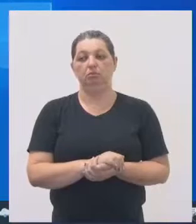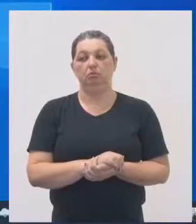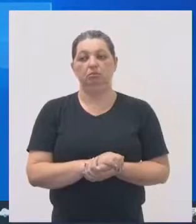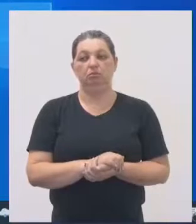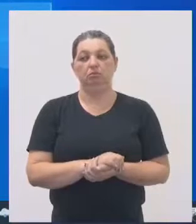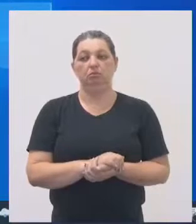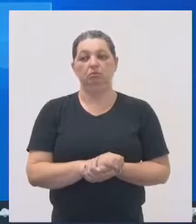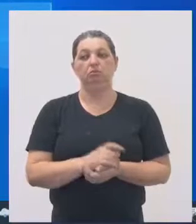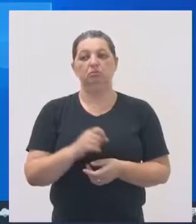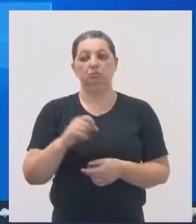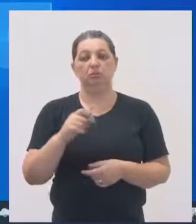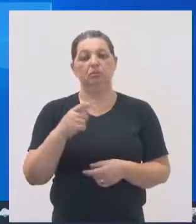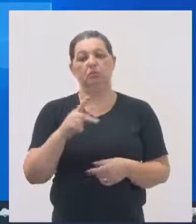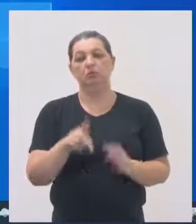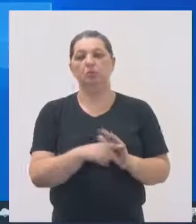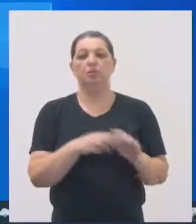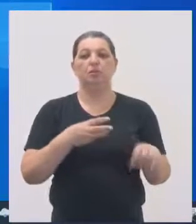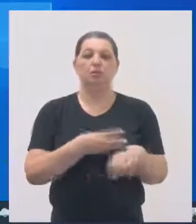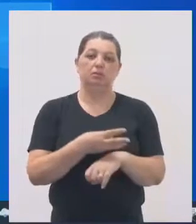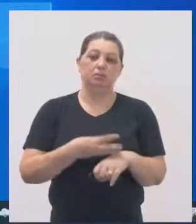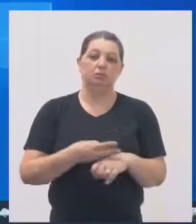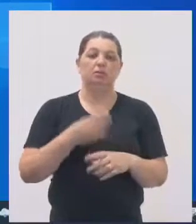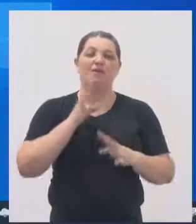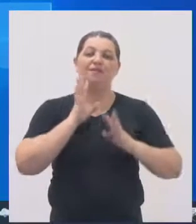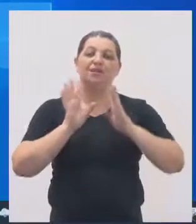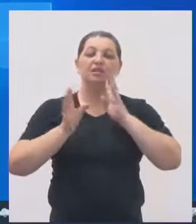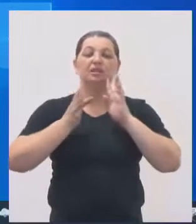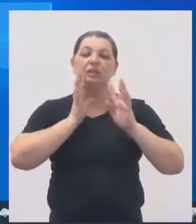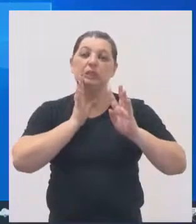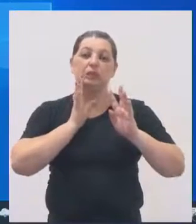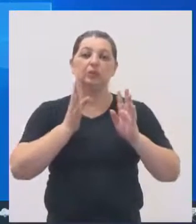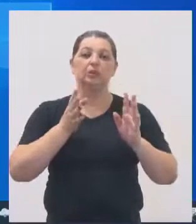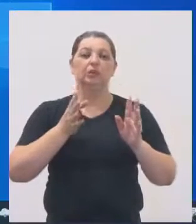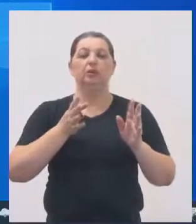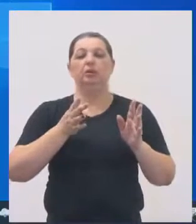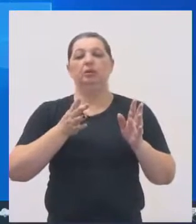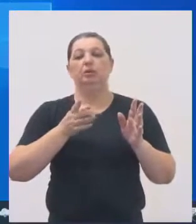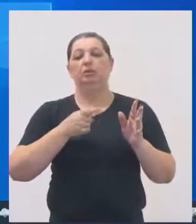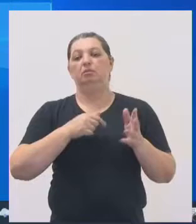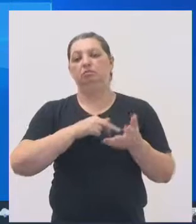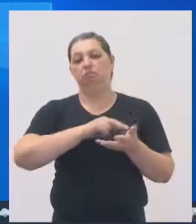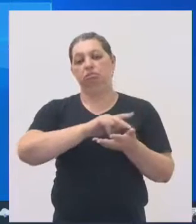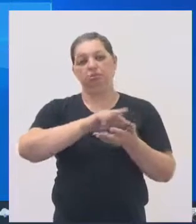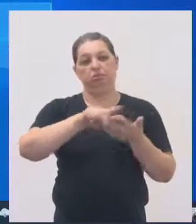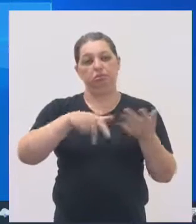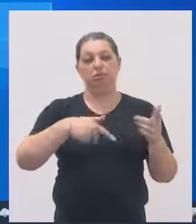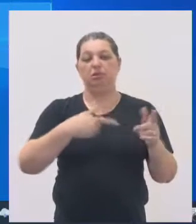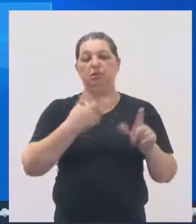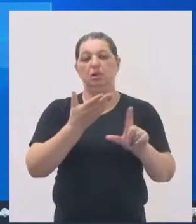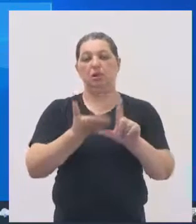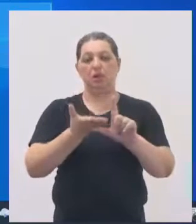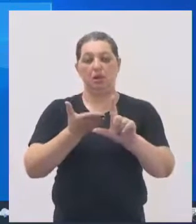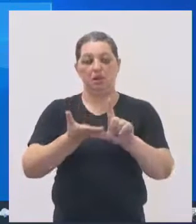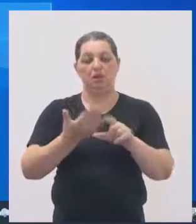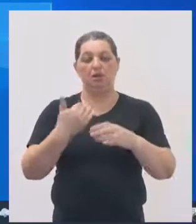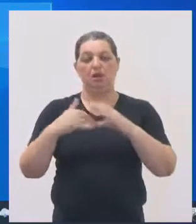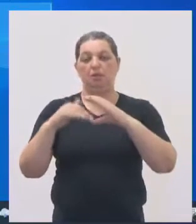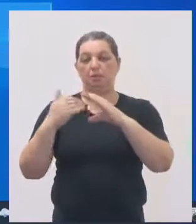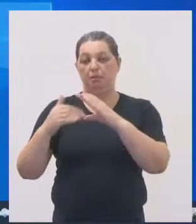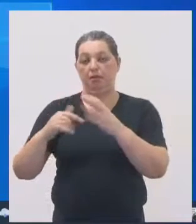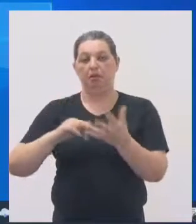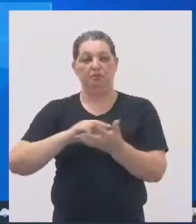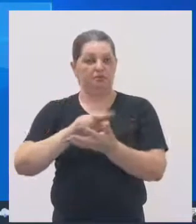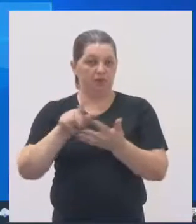você mais gostar, né? WhatsApp, Facebook, Teams, Classroom, enfim, e-mail. Aí você